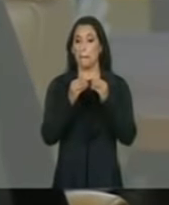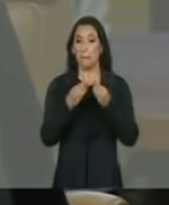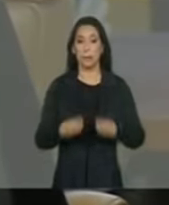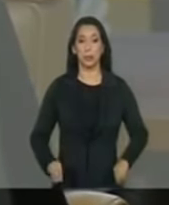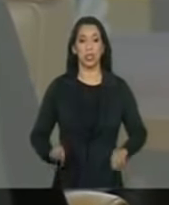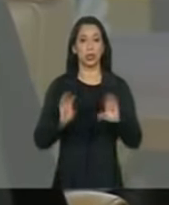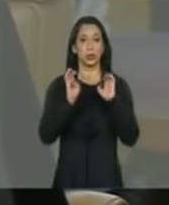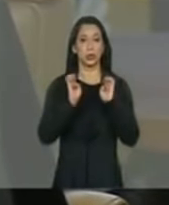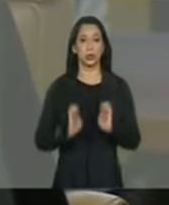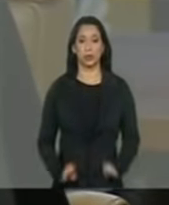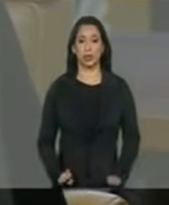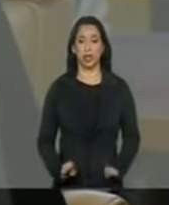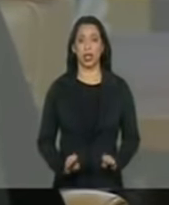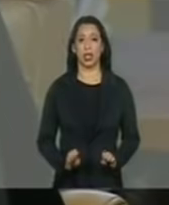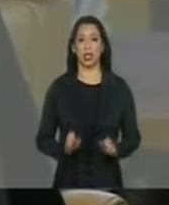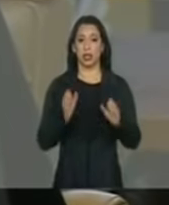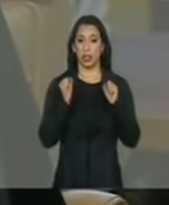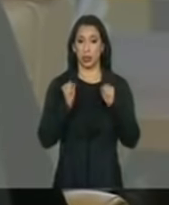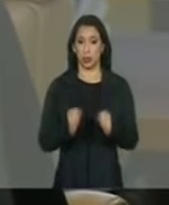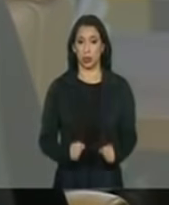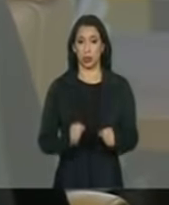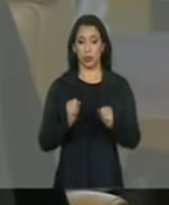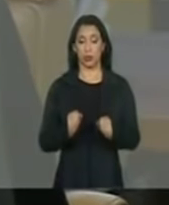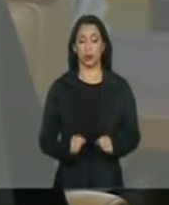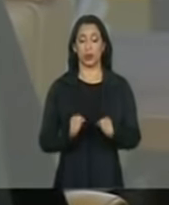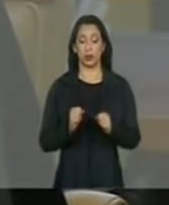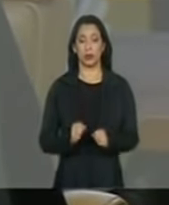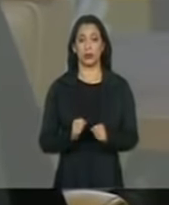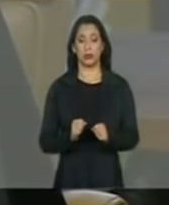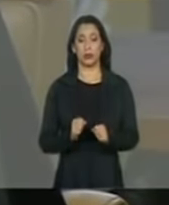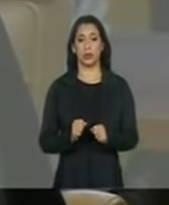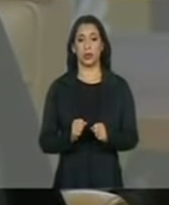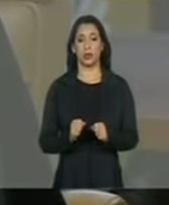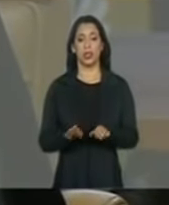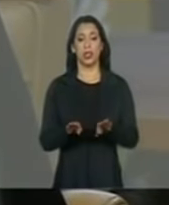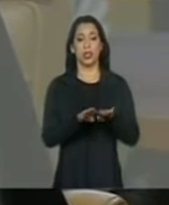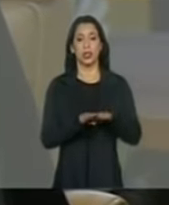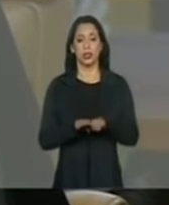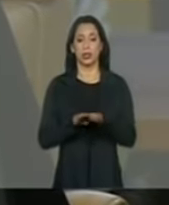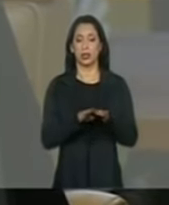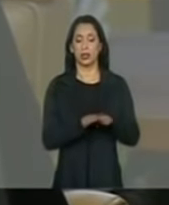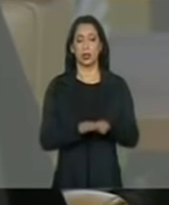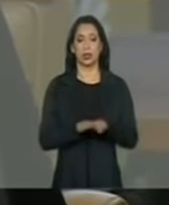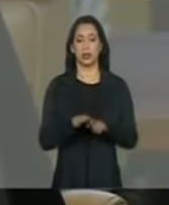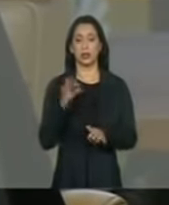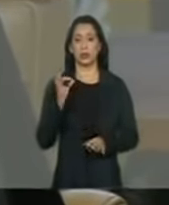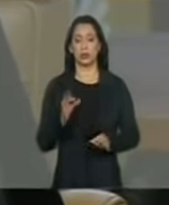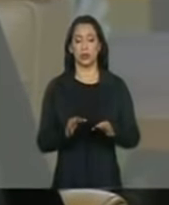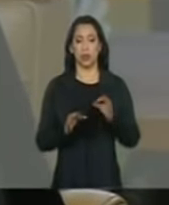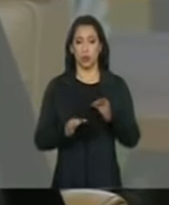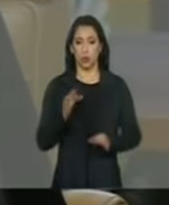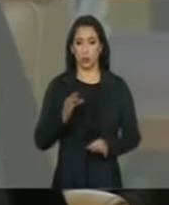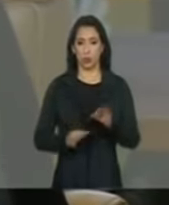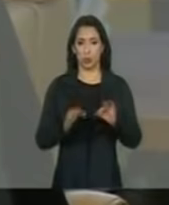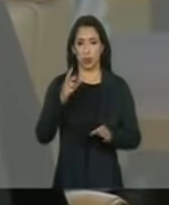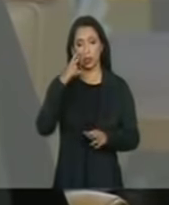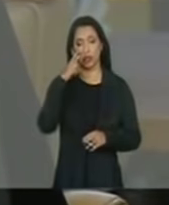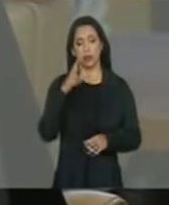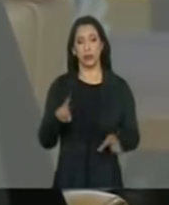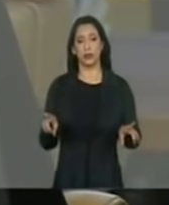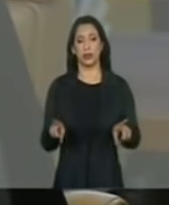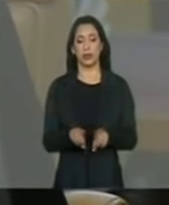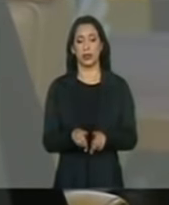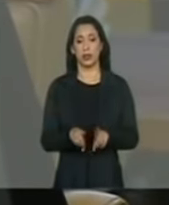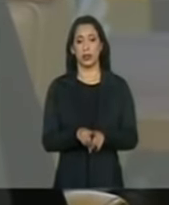do poder e de erosão da integridade da ordem jurídica cabendo ressaltar que o